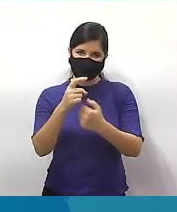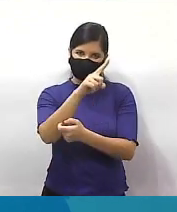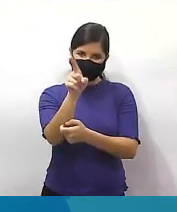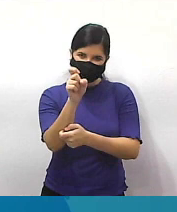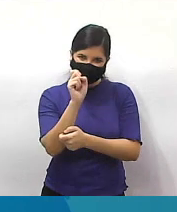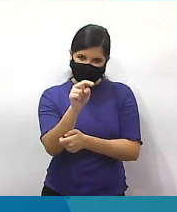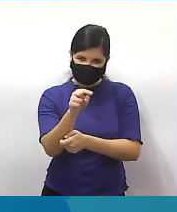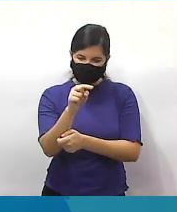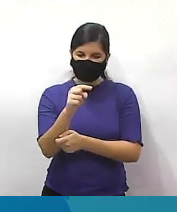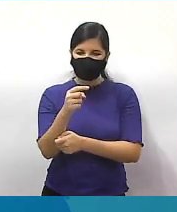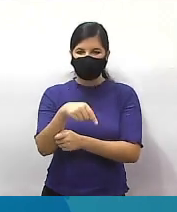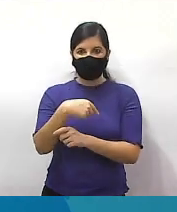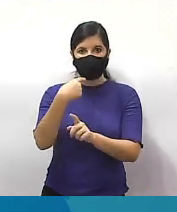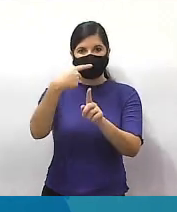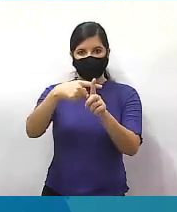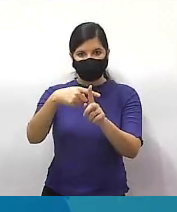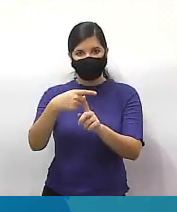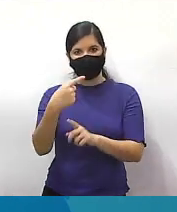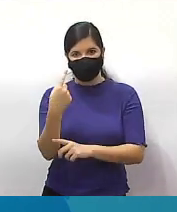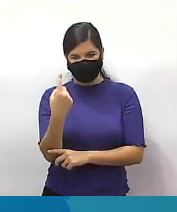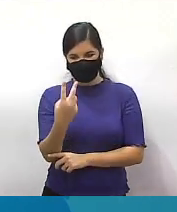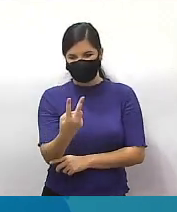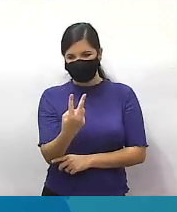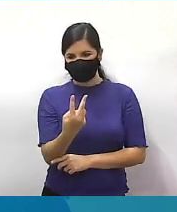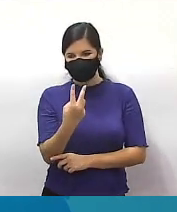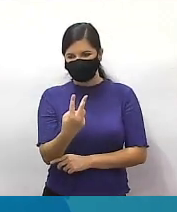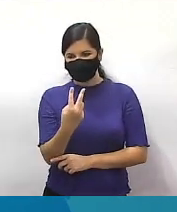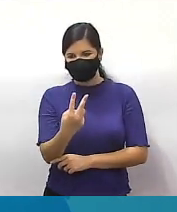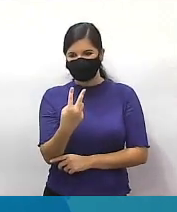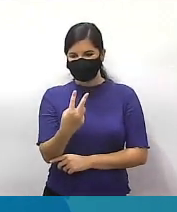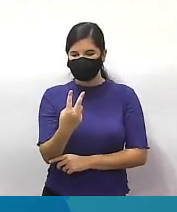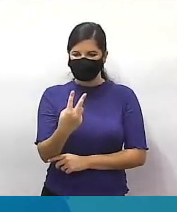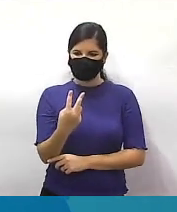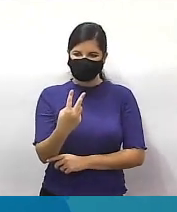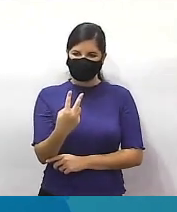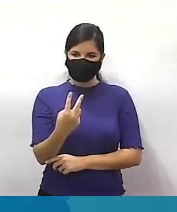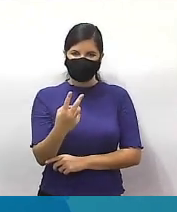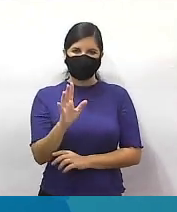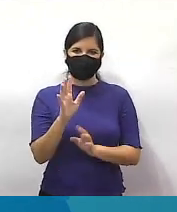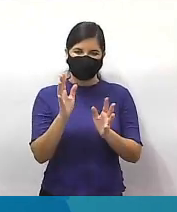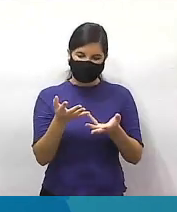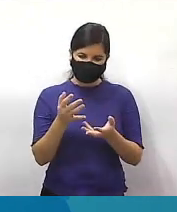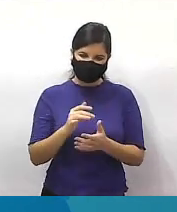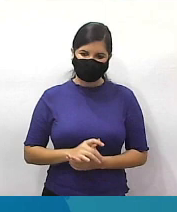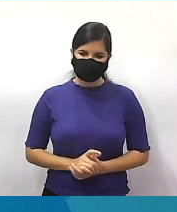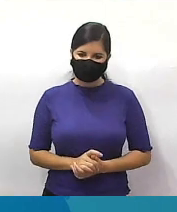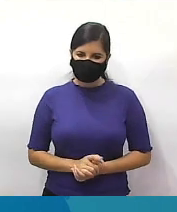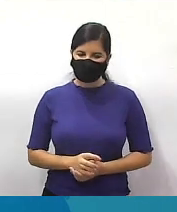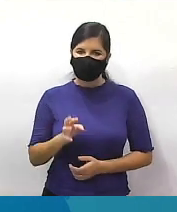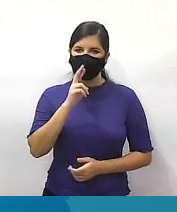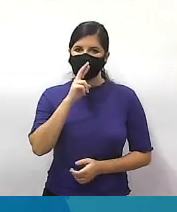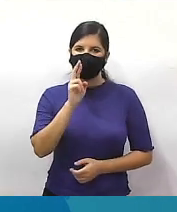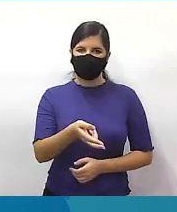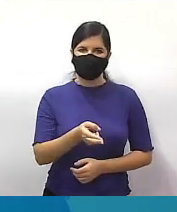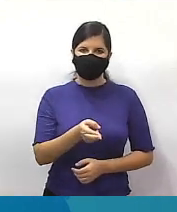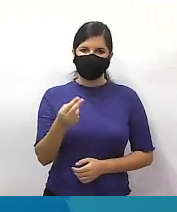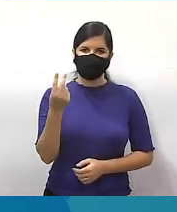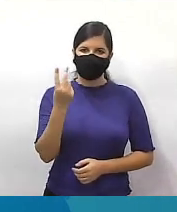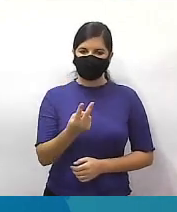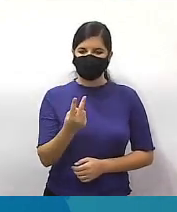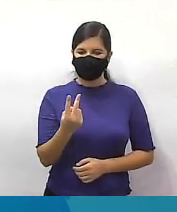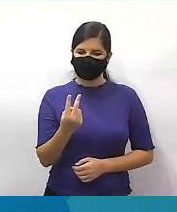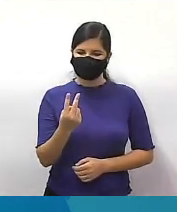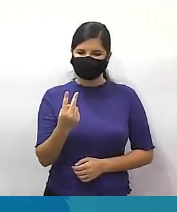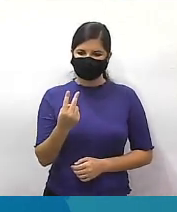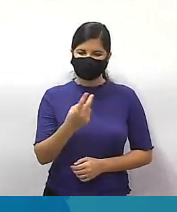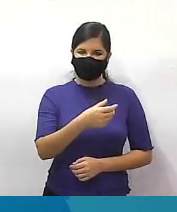somado com 10 torne-se 12 é o 2. Já estava marcado lá para você, né? Então, vamos lá. Somando isso,